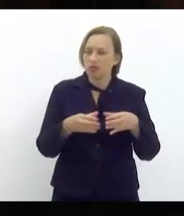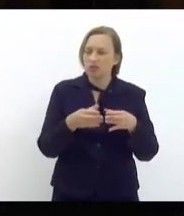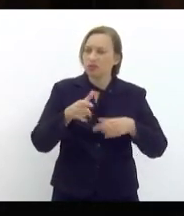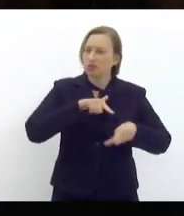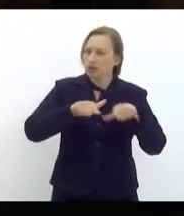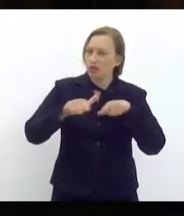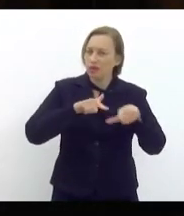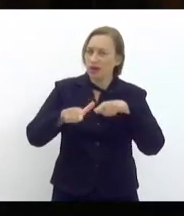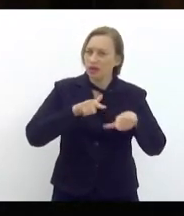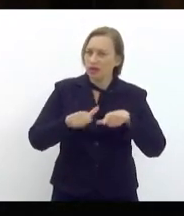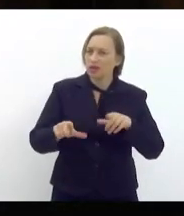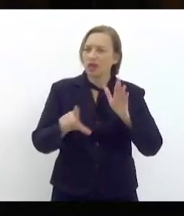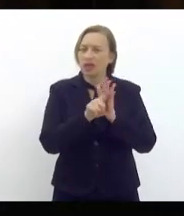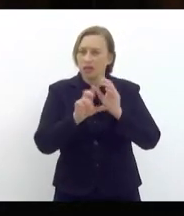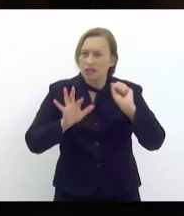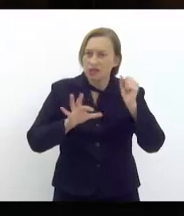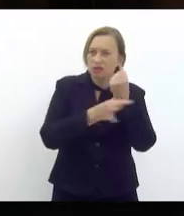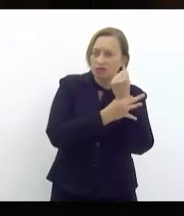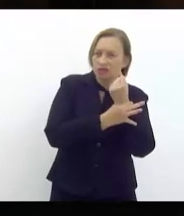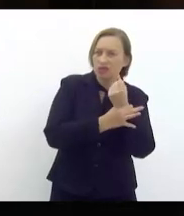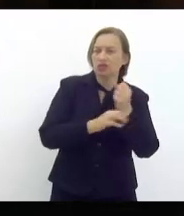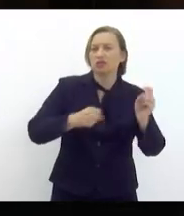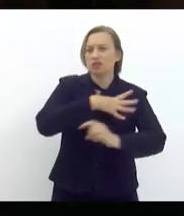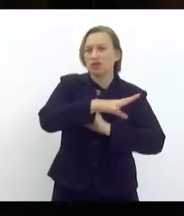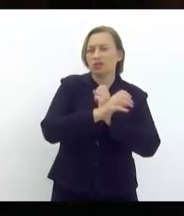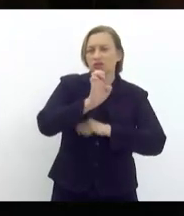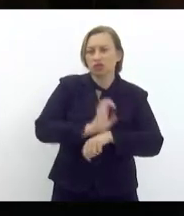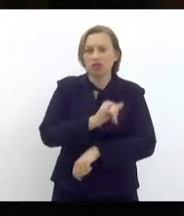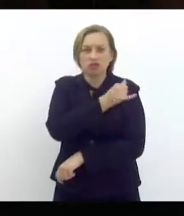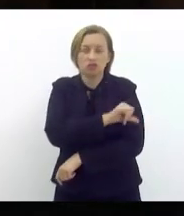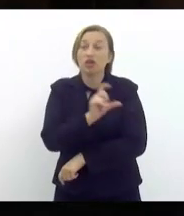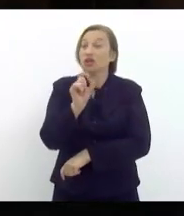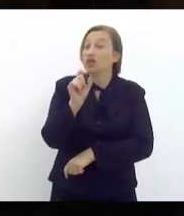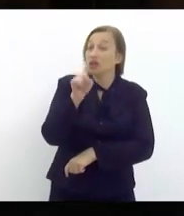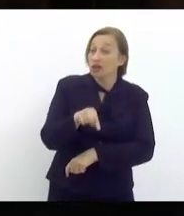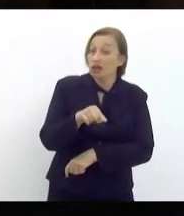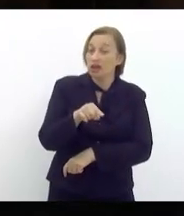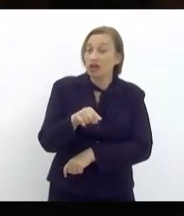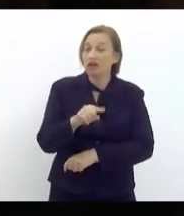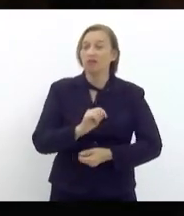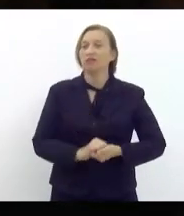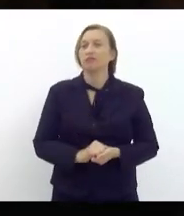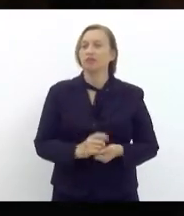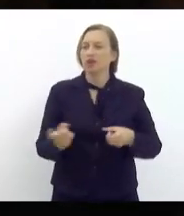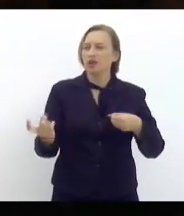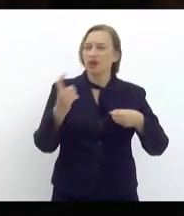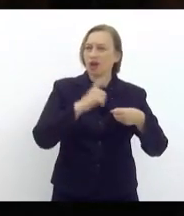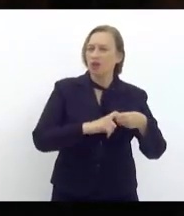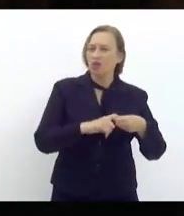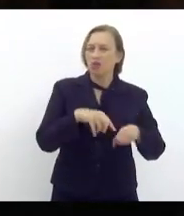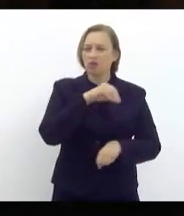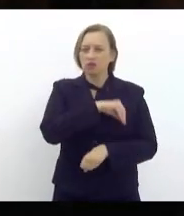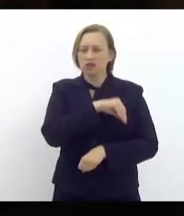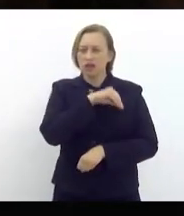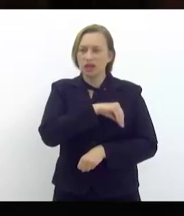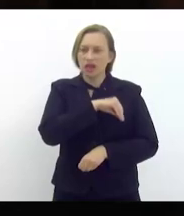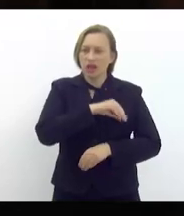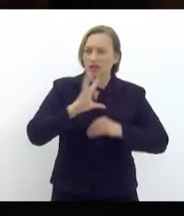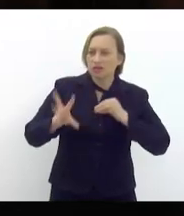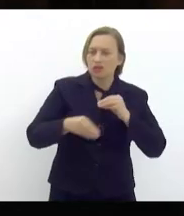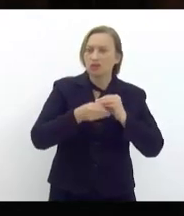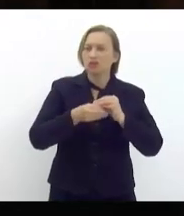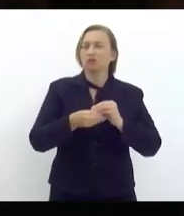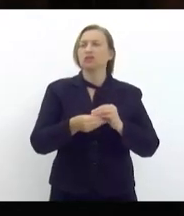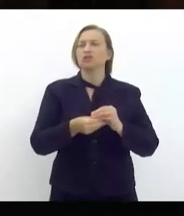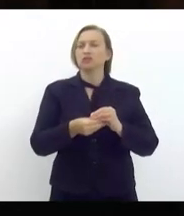legislação e seguridade social aqui no estado do Rio de Janeiro que é a recomposição do piso salarial de diversas